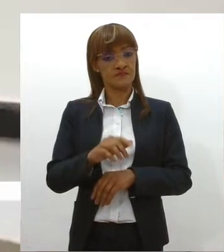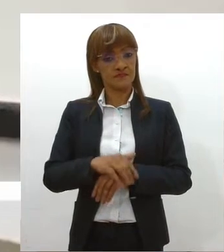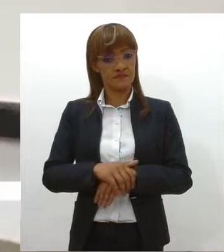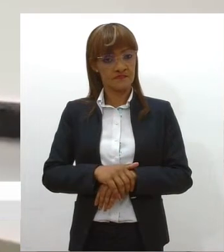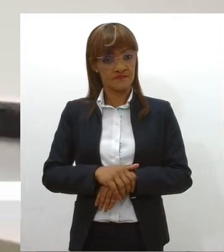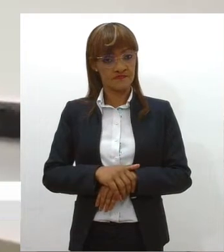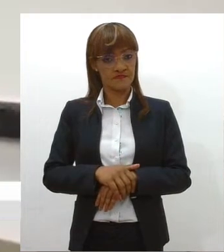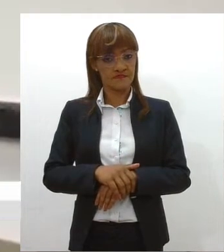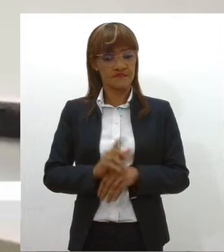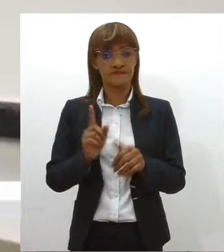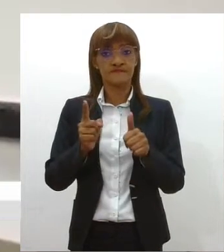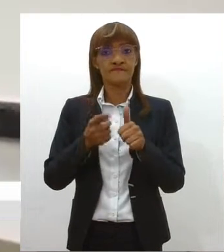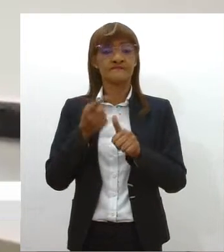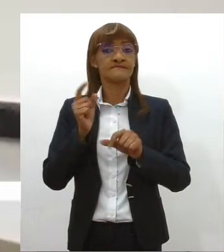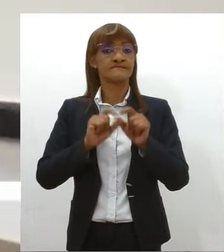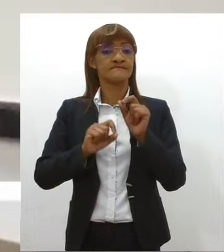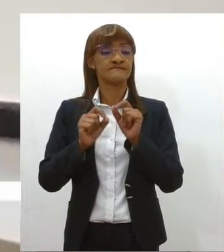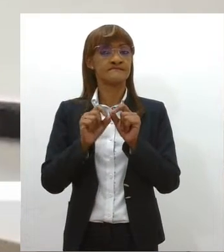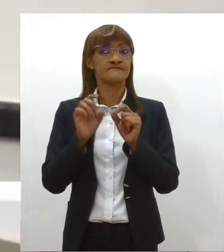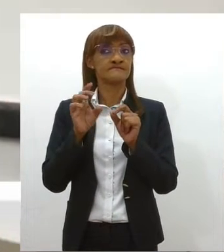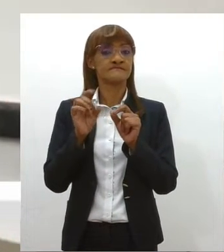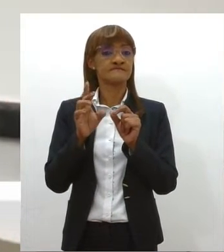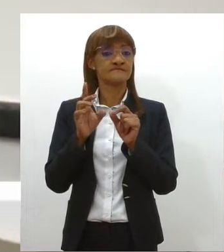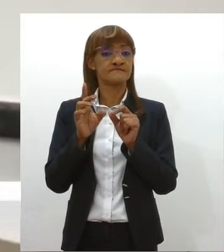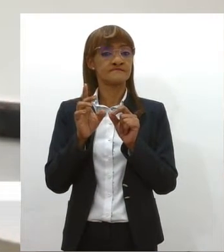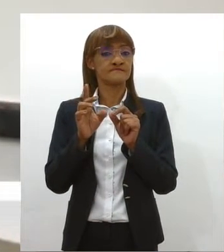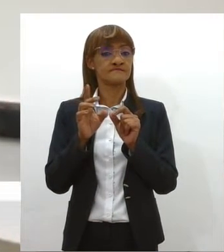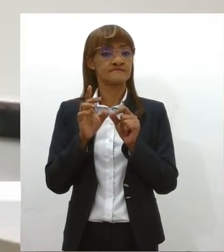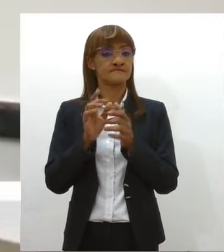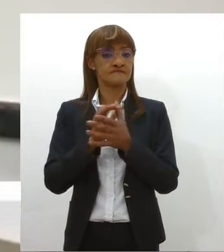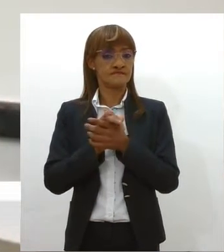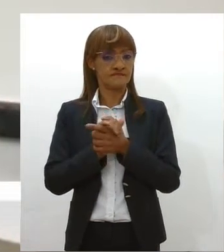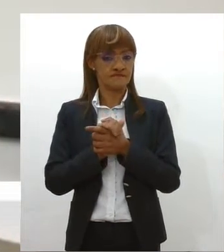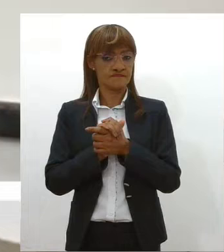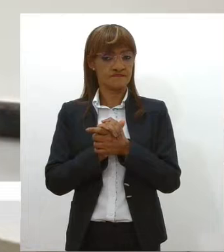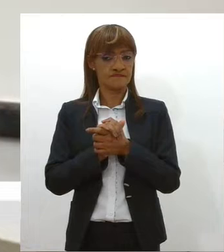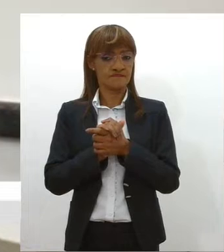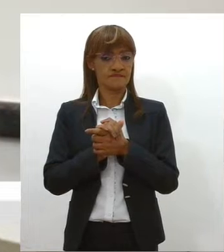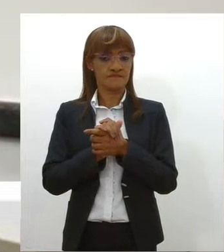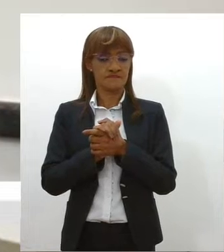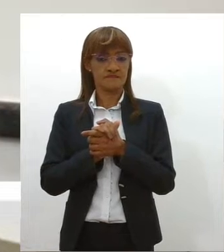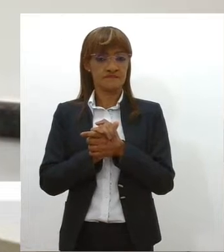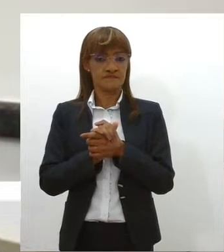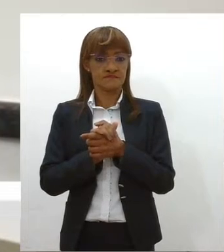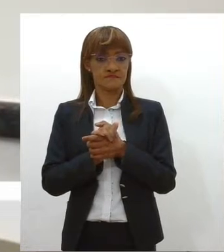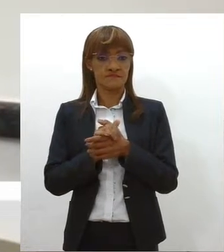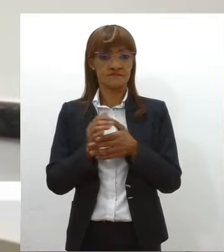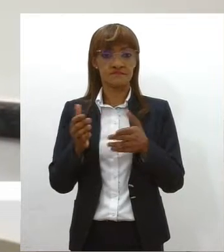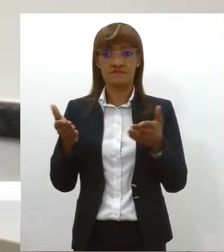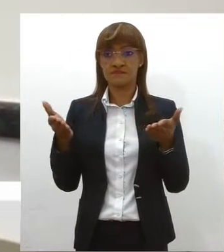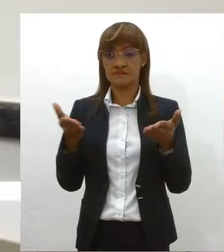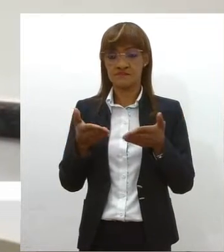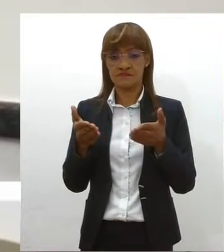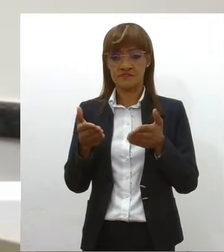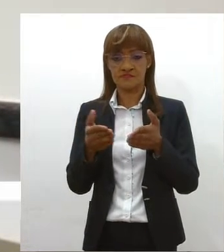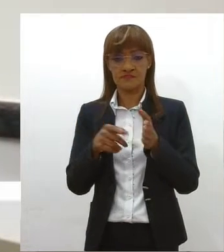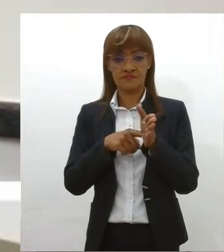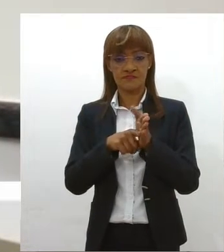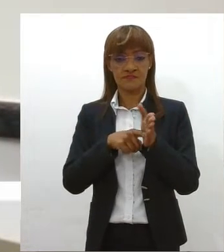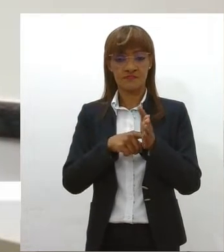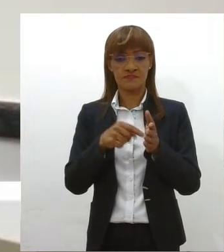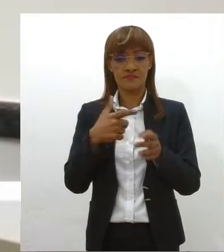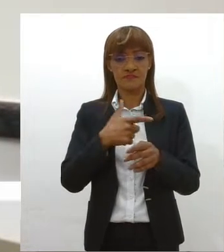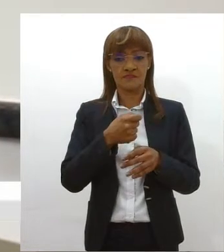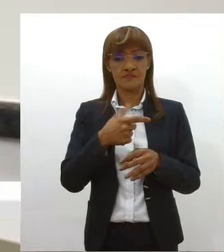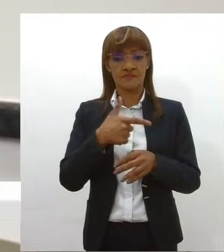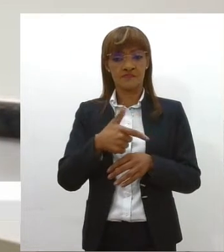hipóteses e aí começamos a ter estudos. Então, nós tivemos nosso primeiro estudo em 2021, nós tivemos